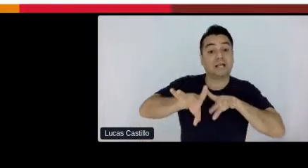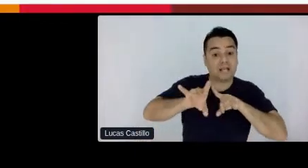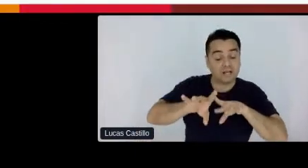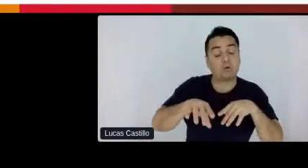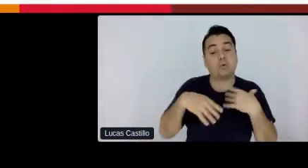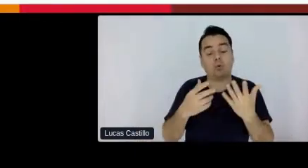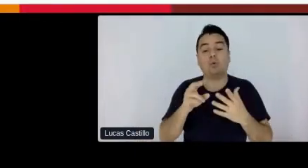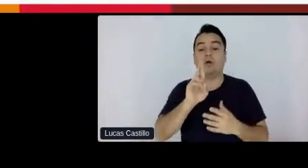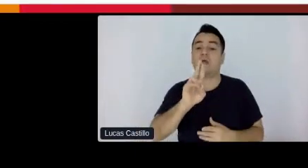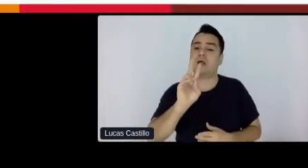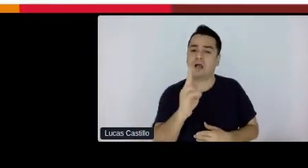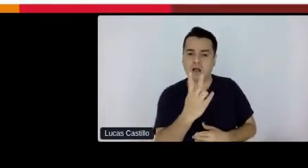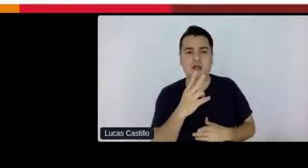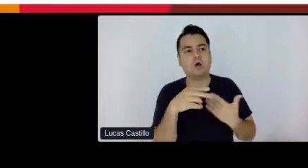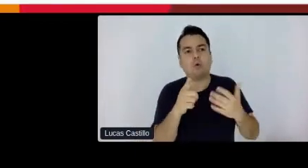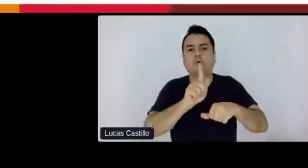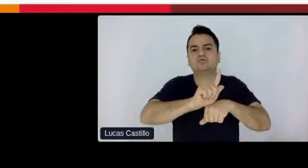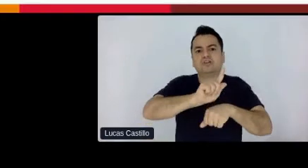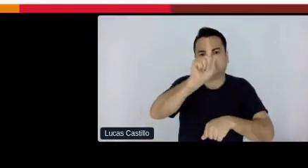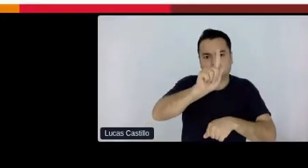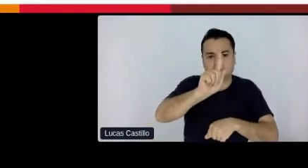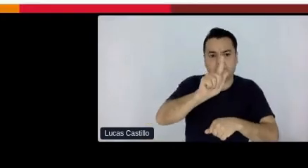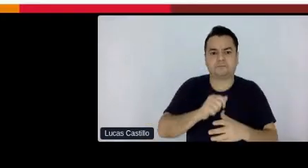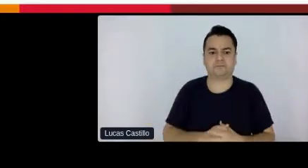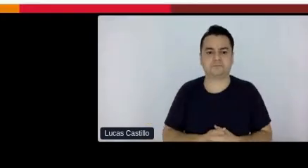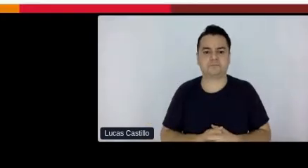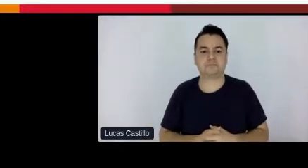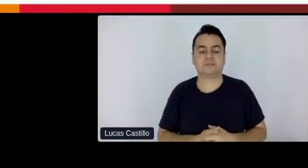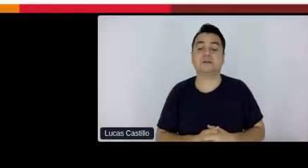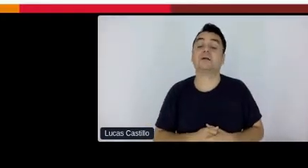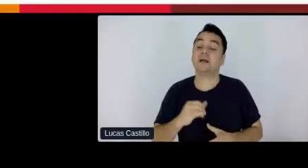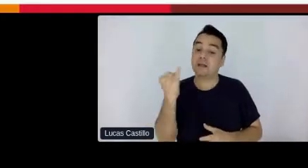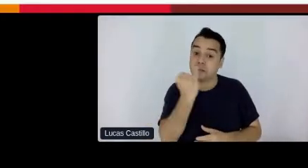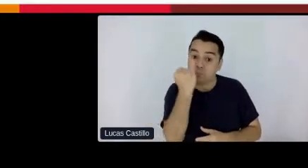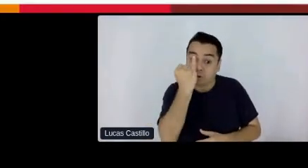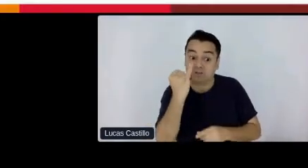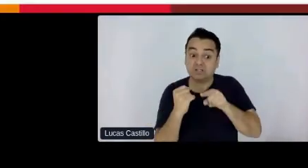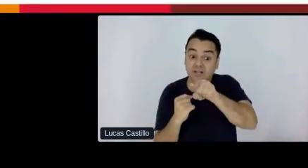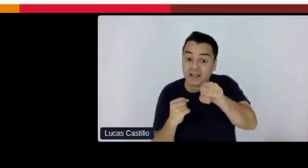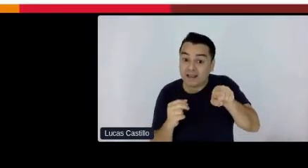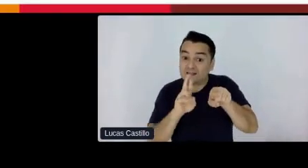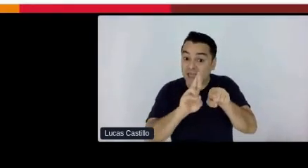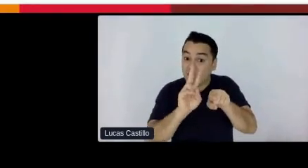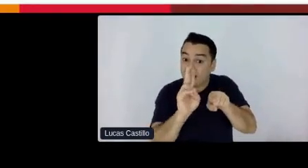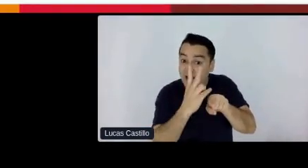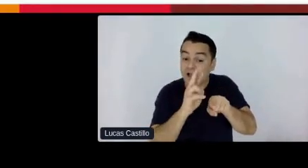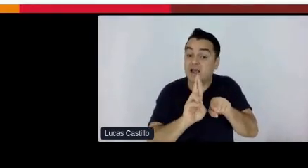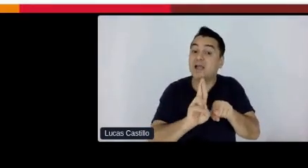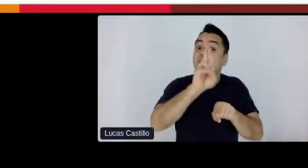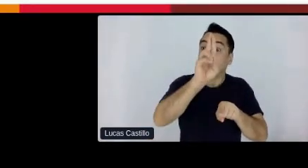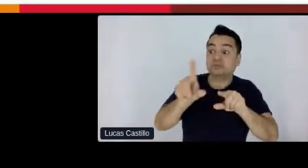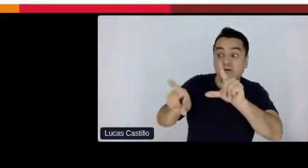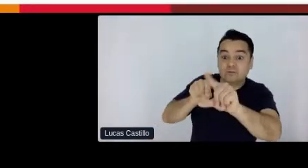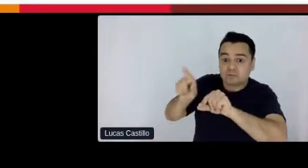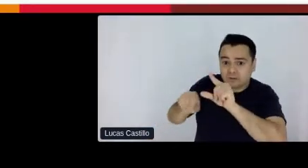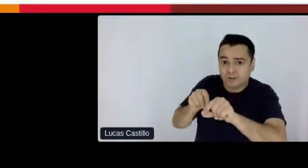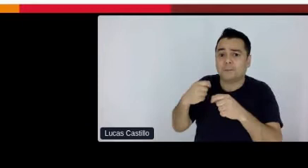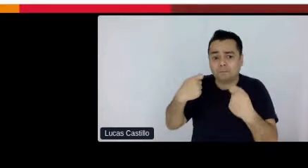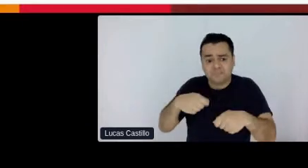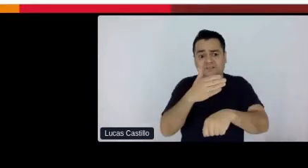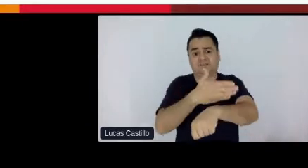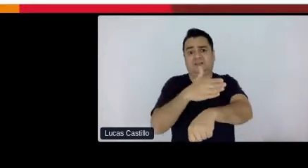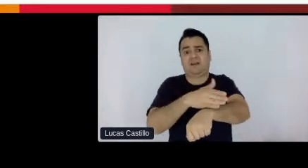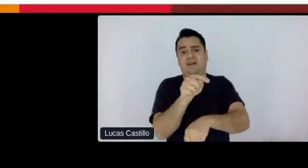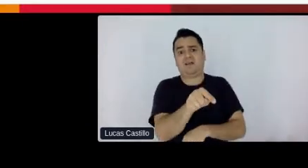com a liderança ou com algum gestor. A capacitação dos colaboradores para fazer parte desse processo, ela é muito